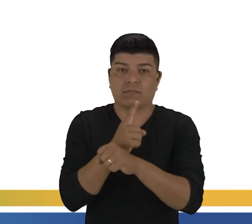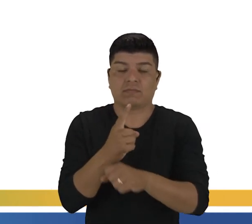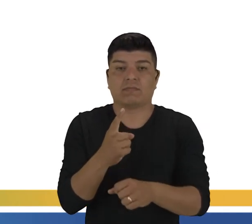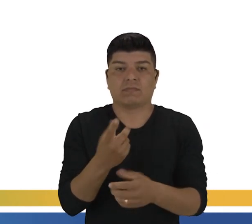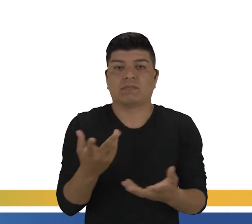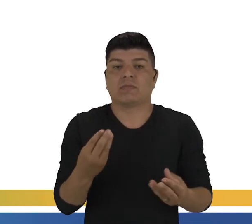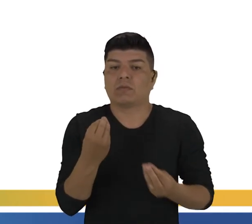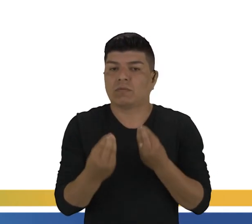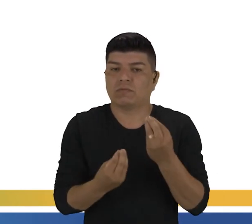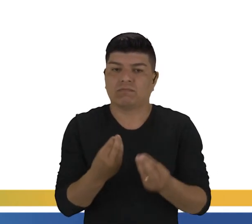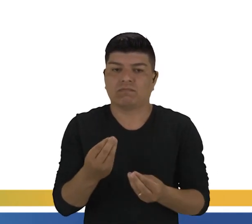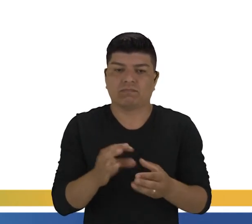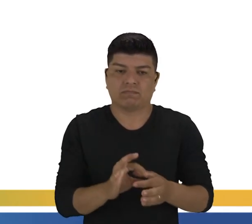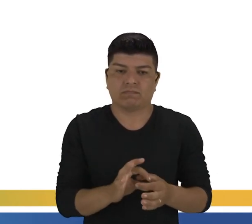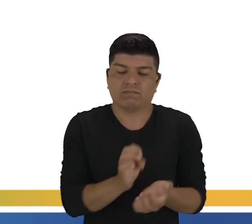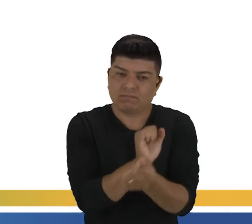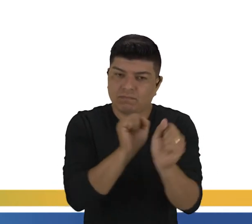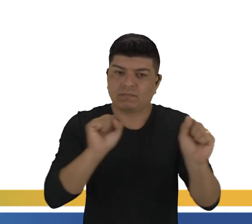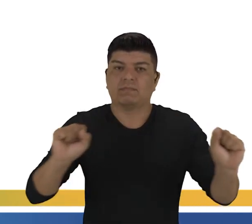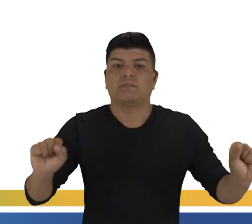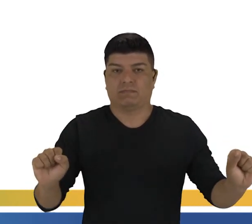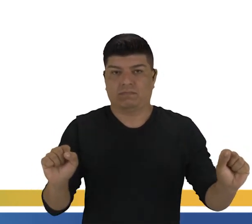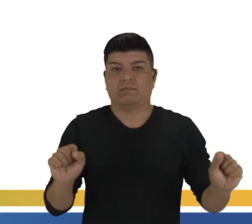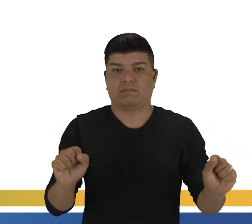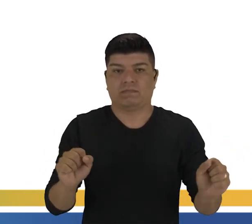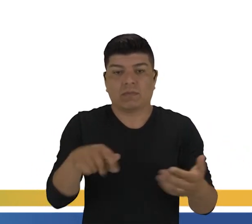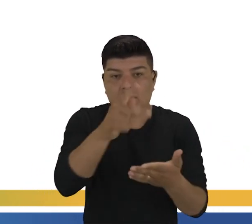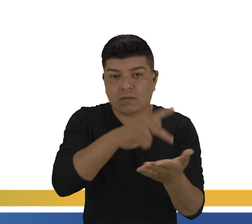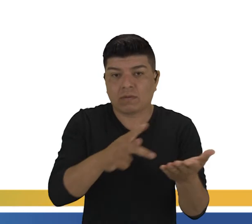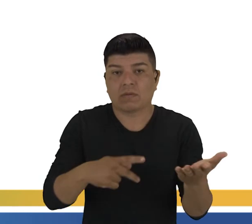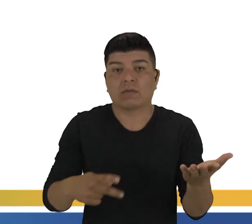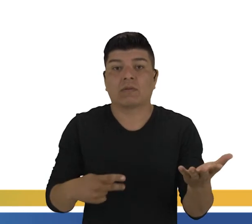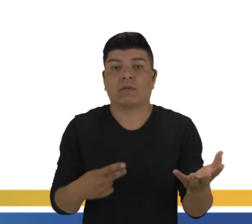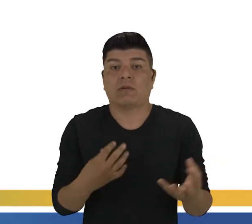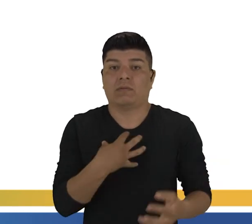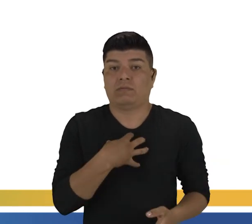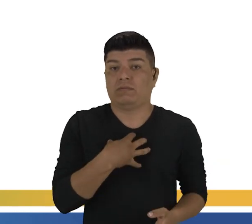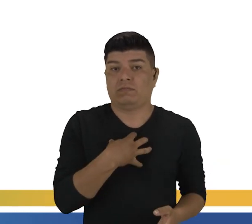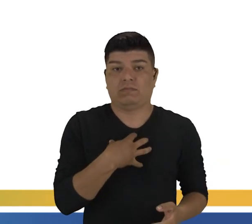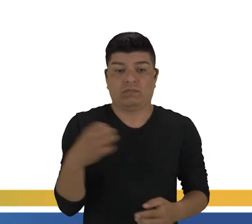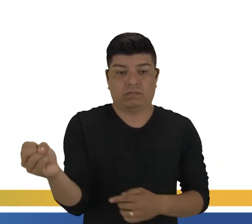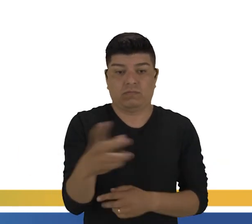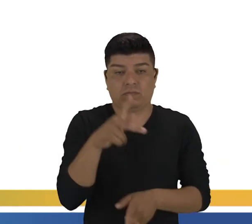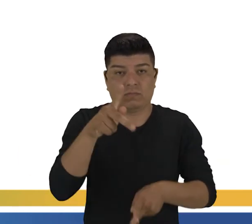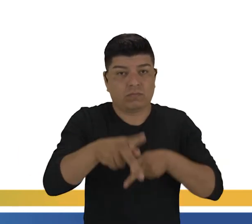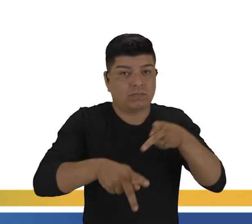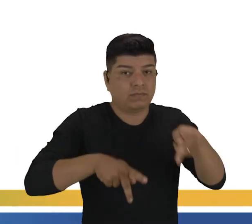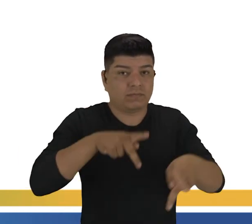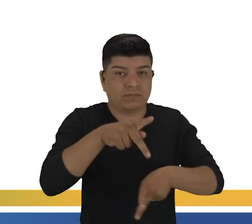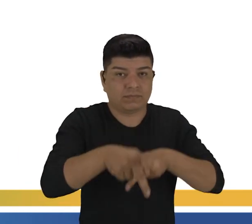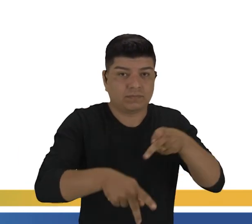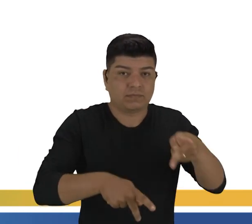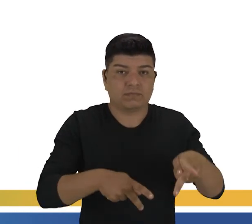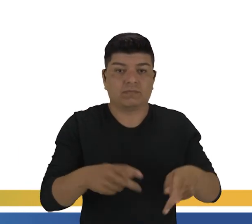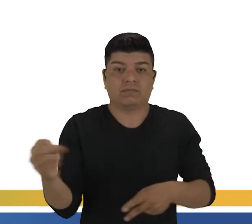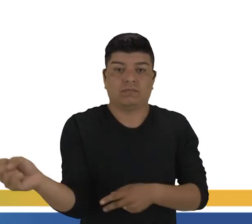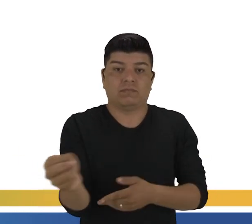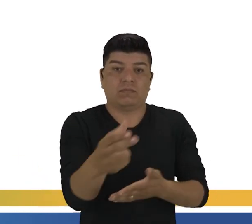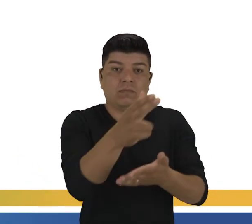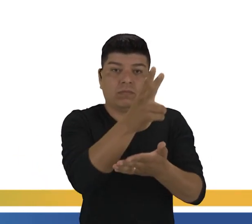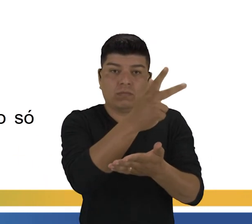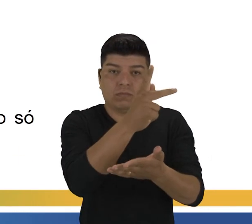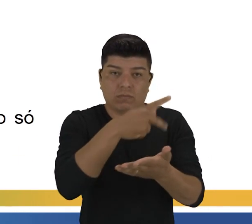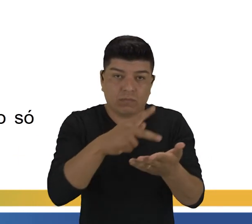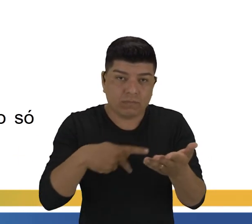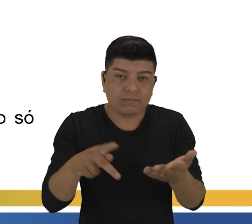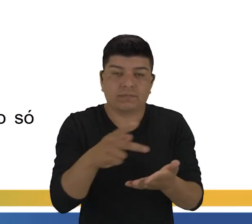não nos libertaríamos da velha forma poética? A um novo povo, uma nova arte. Então,